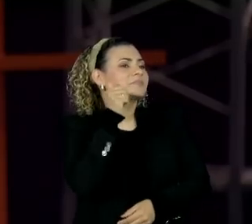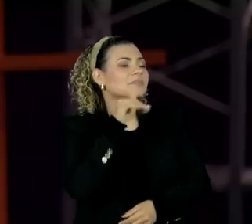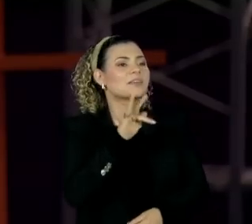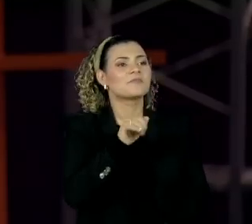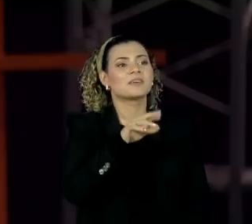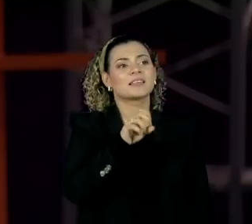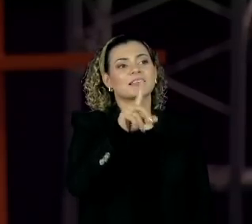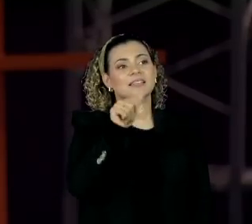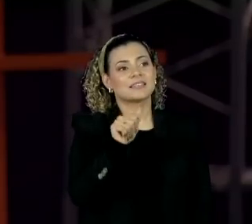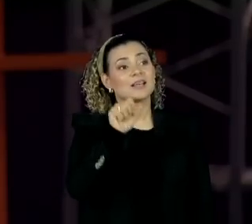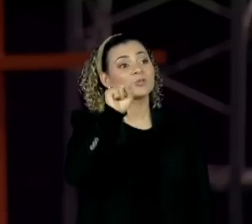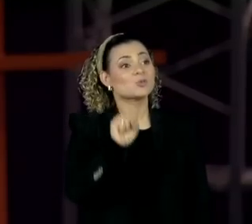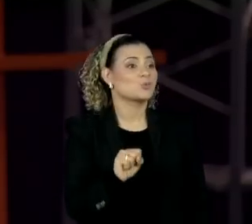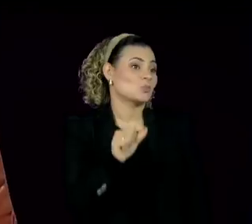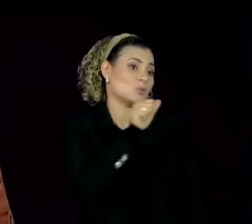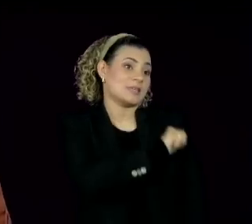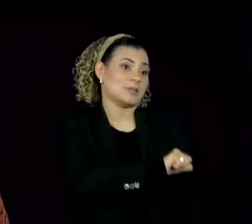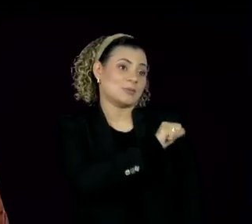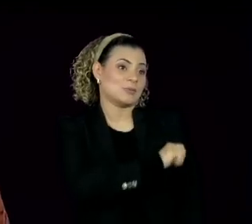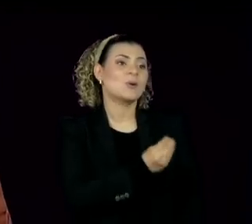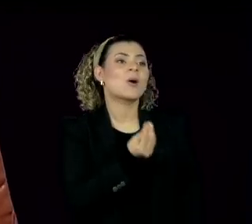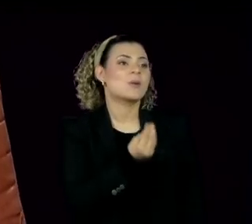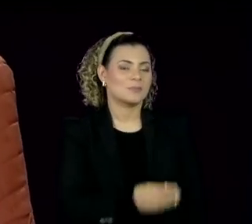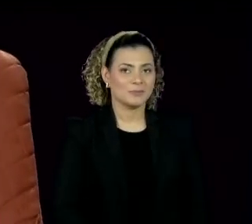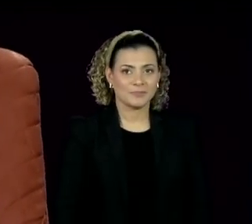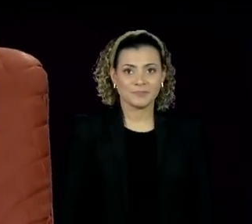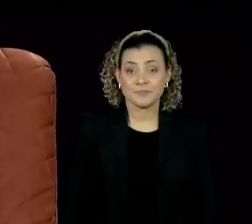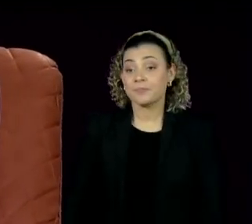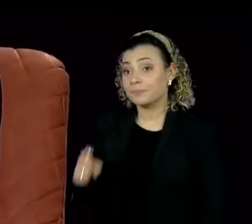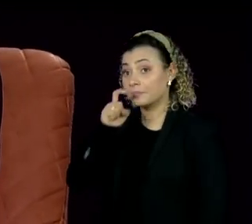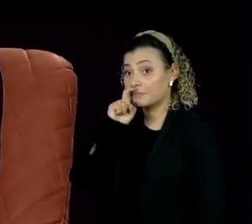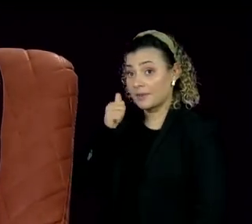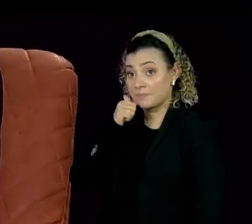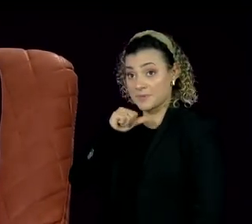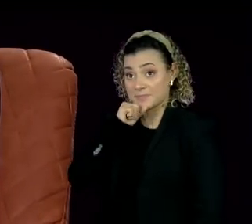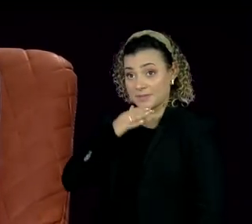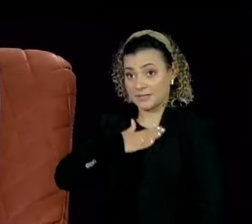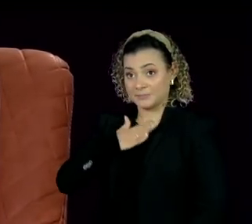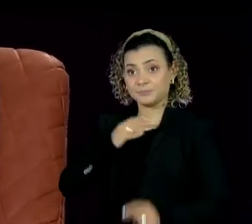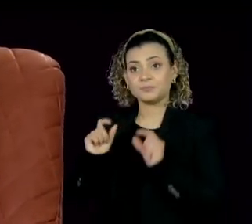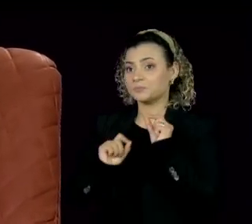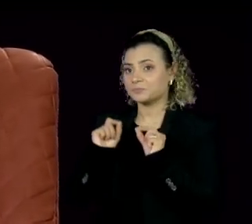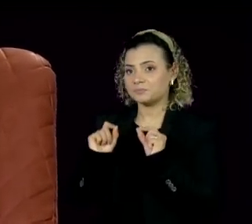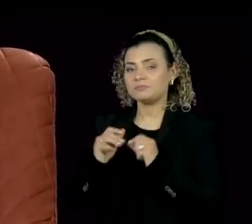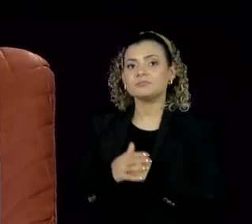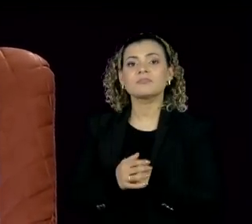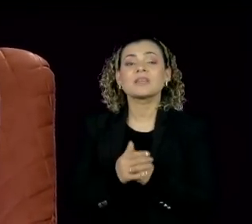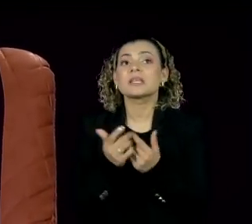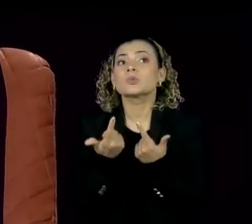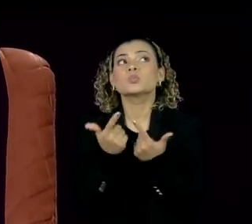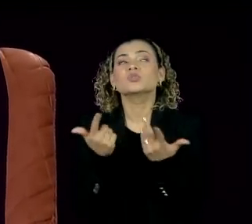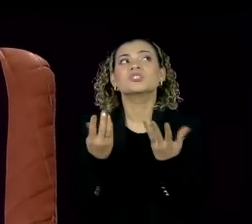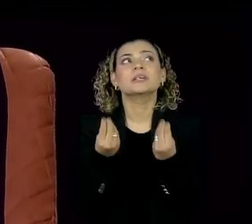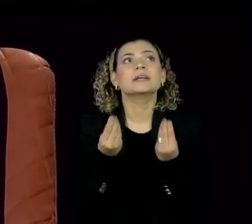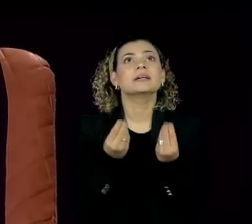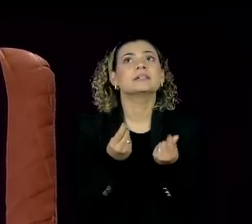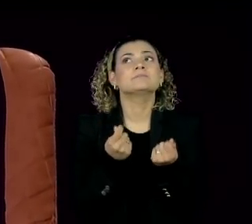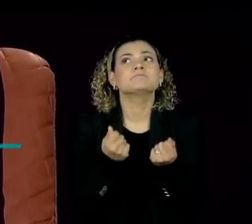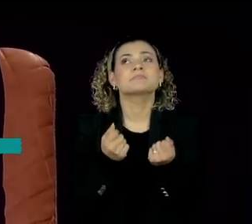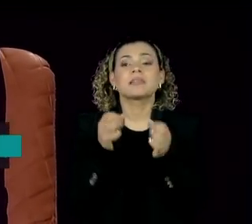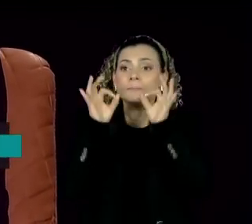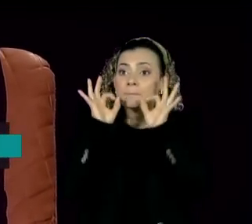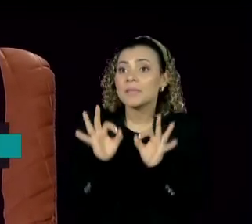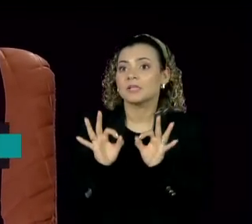da Zona Sul do Rio de Janeiro. Os meus pais, eles não tinham a ver exatamente